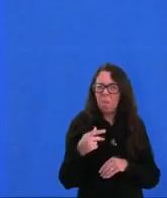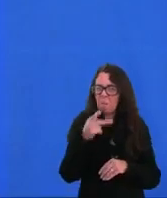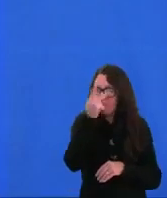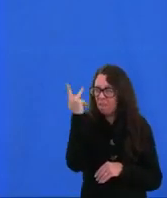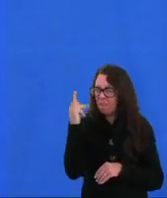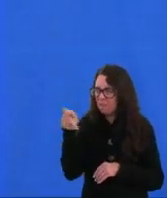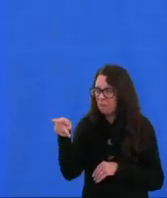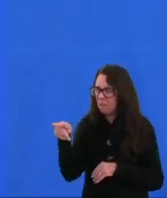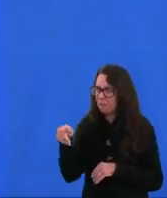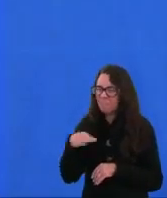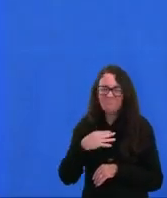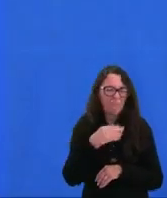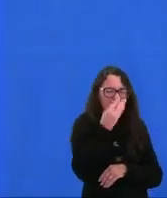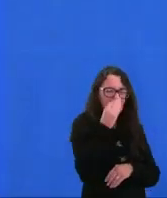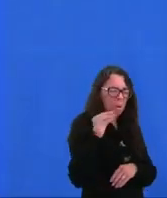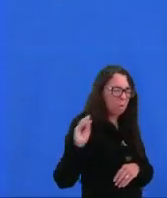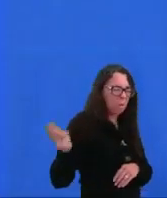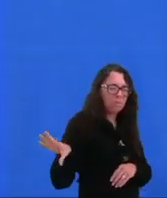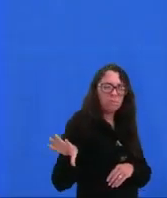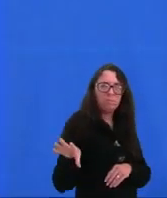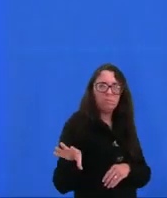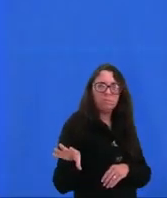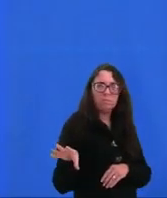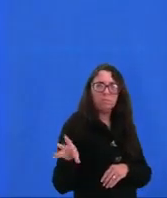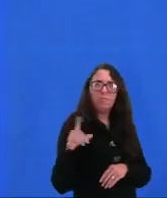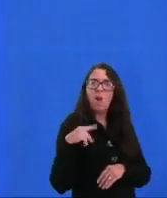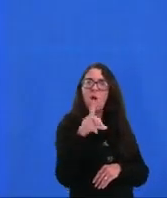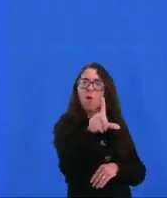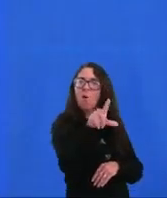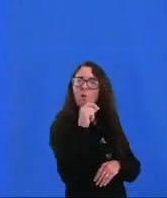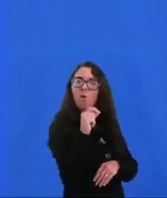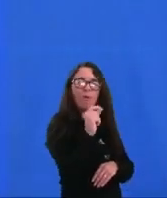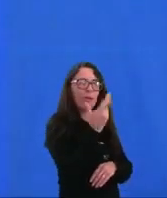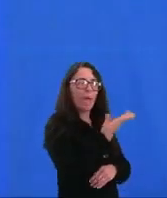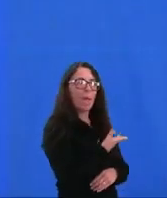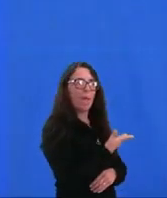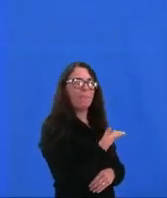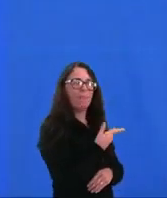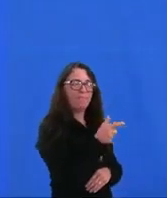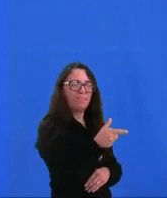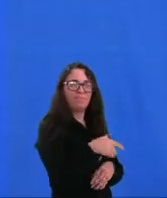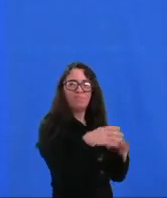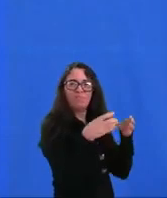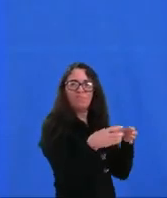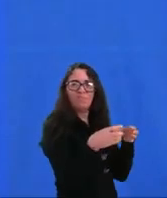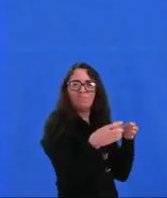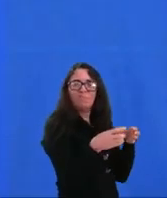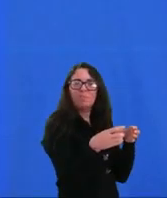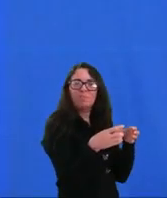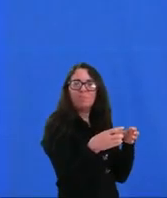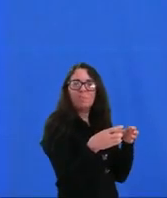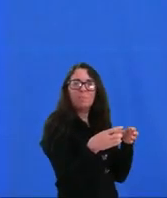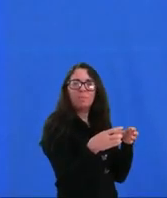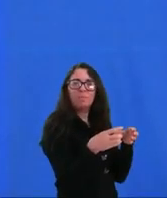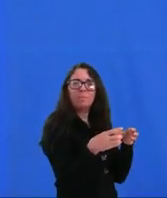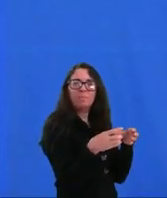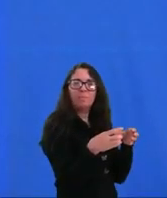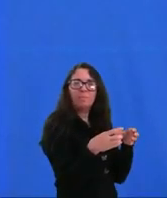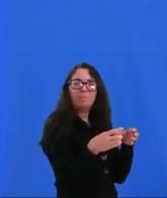sua maneira ética e agir de forma ilegal. Não, isso não cabe a nós como